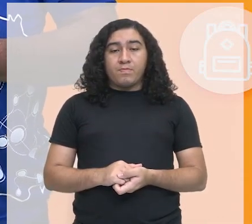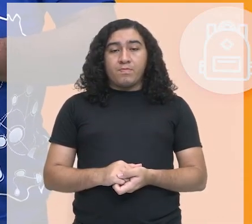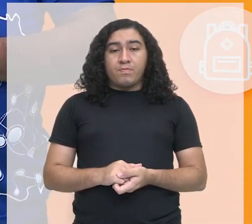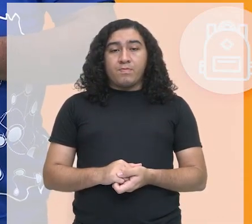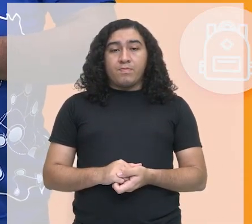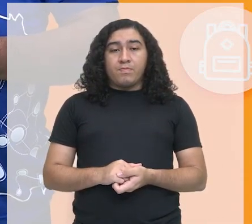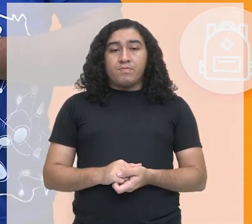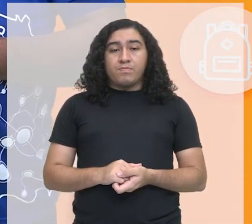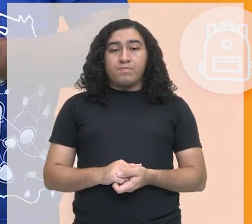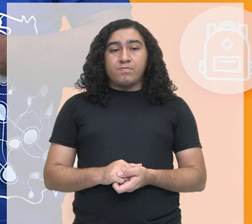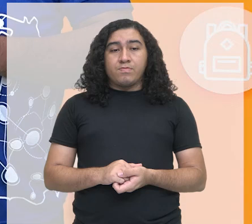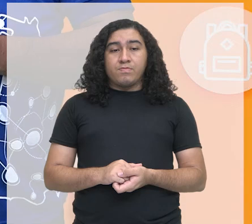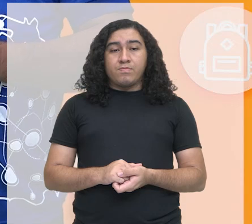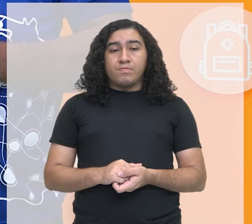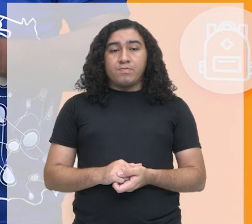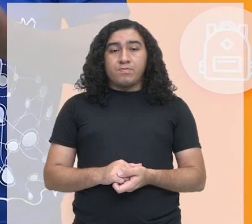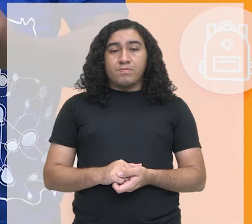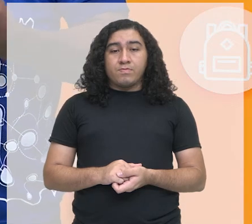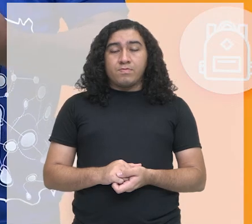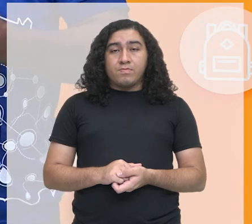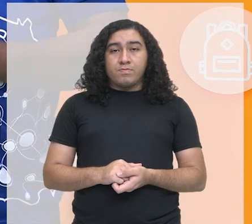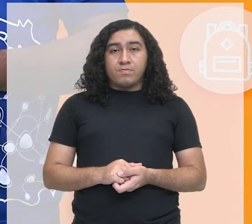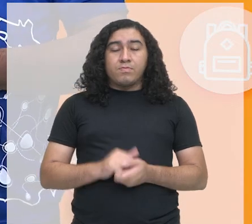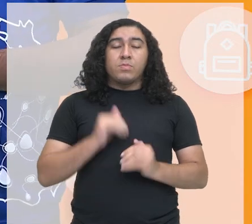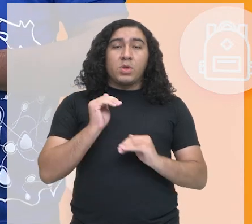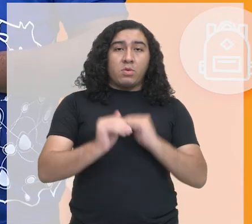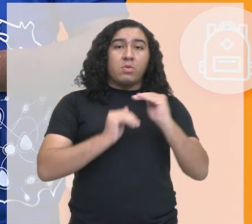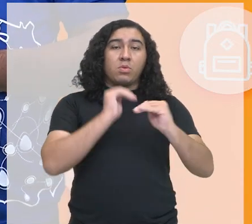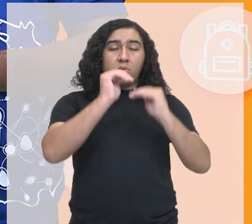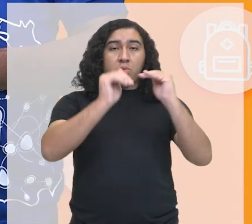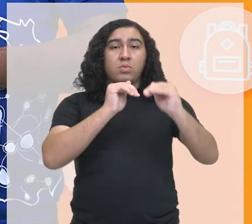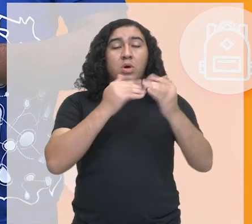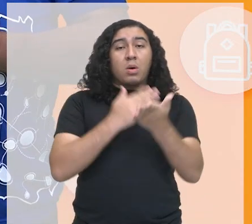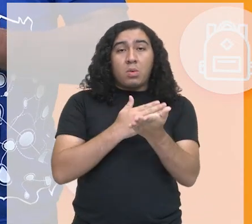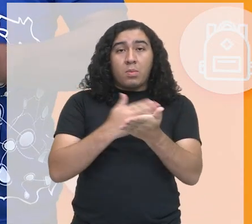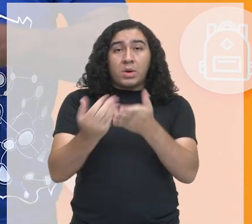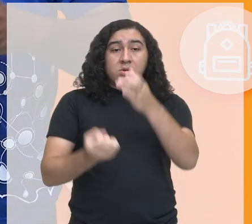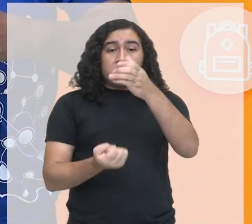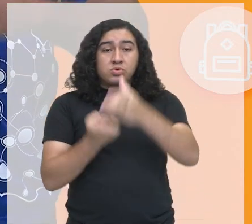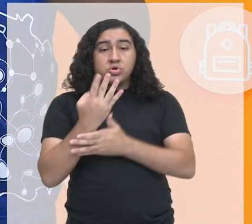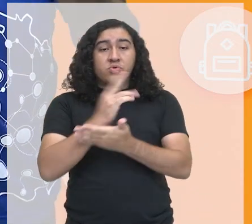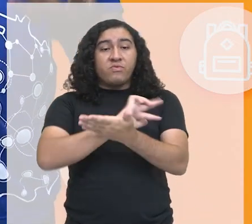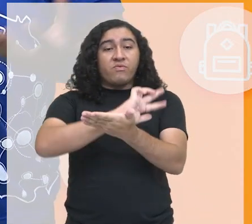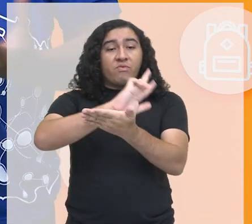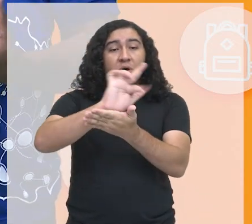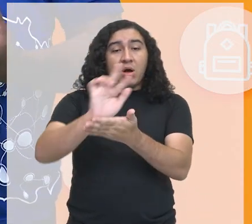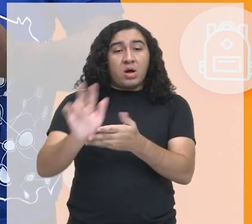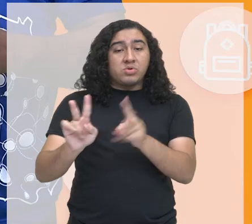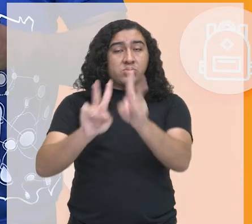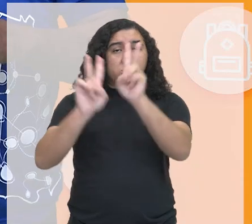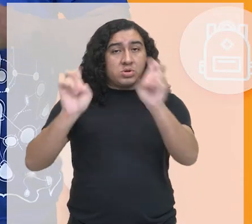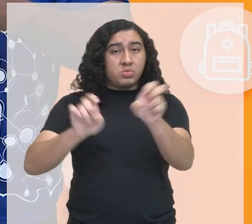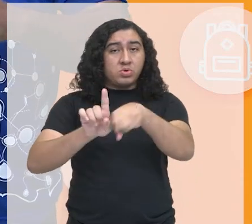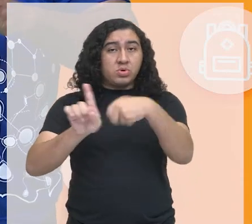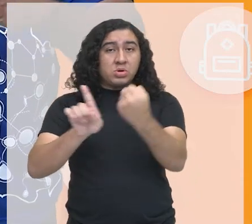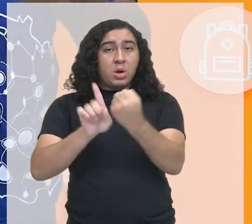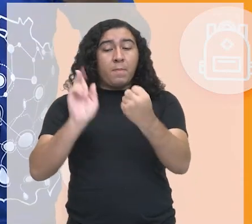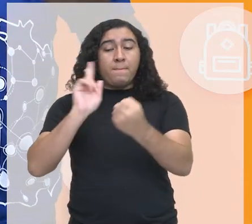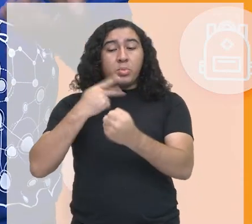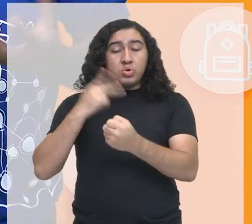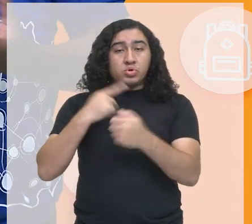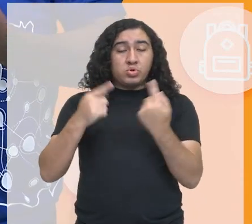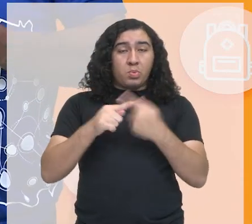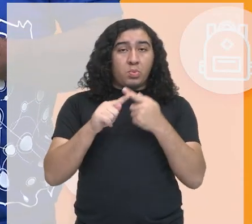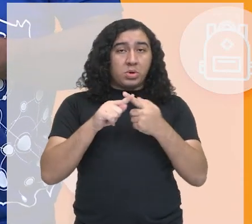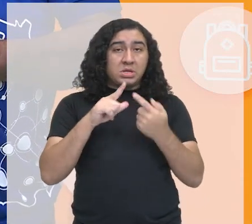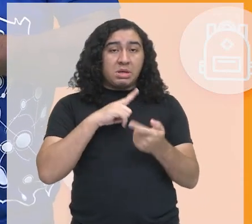incluir uma ampla gama de causas sociais e políticas, em torno do mundo do trabalho, devido à